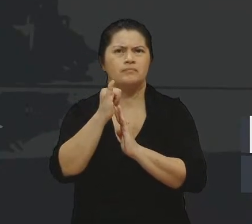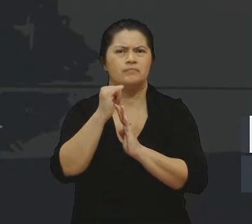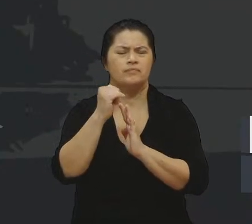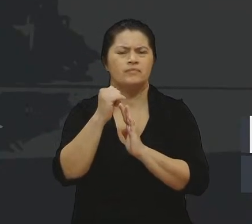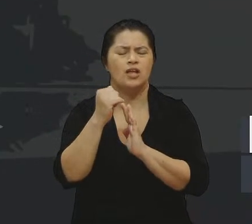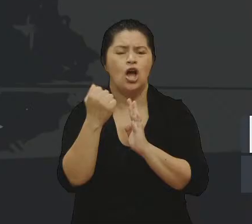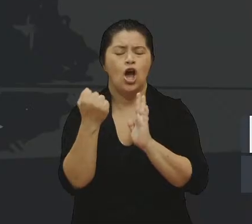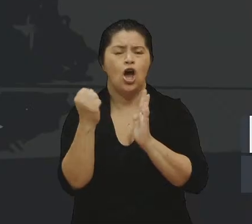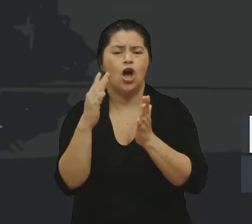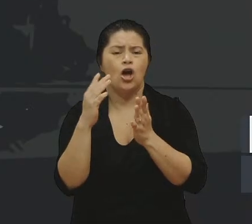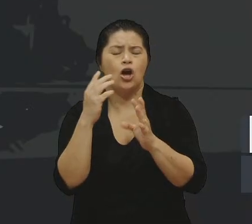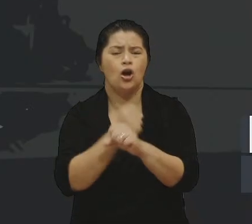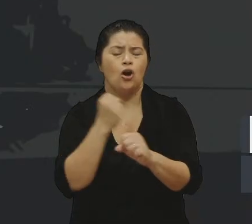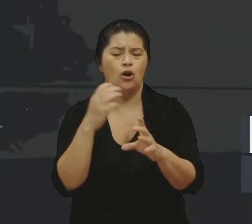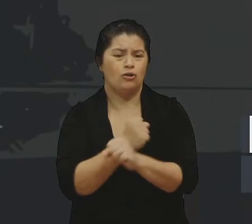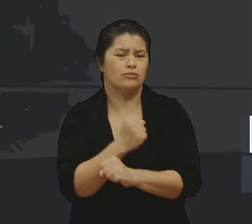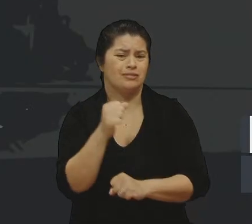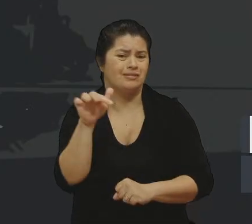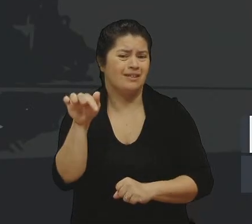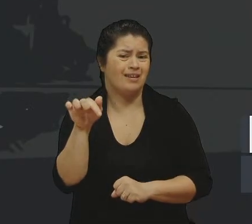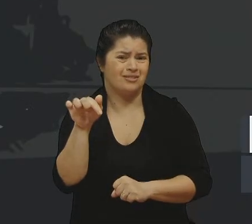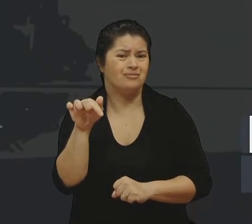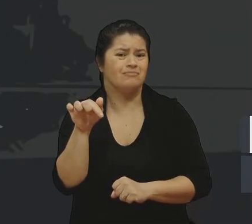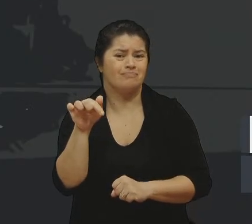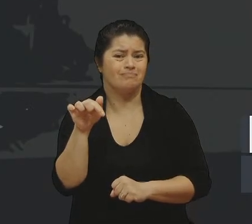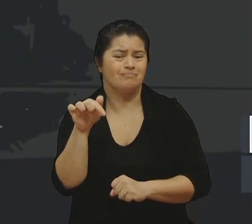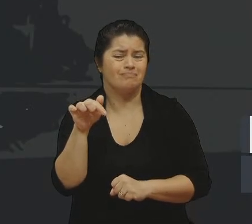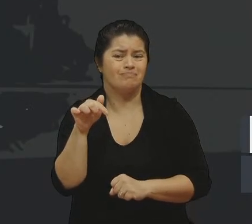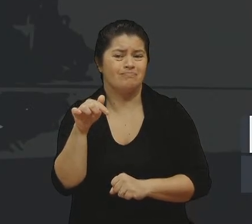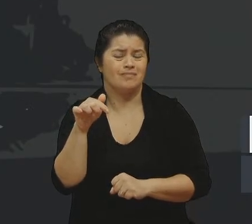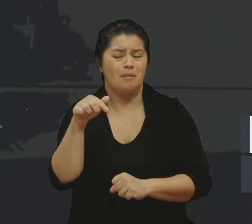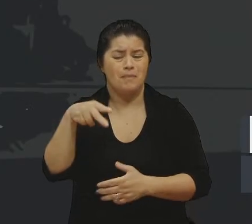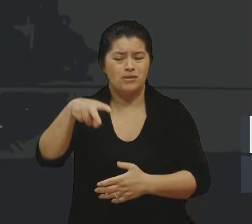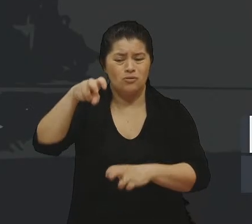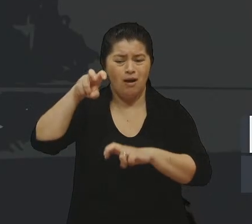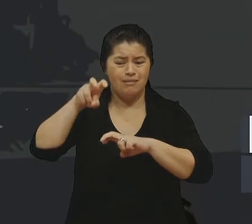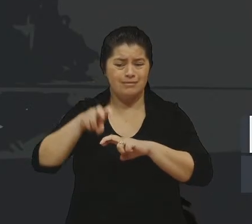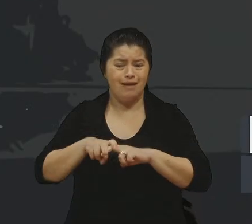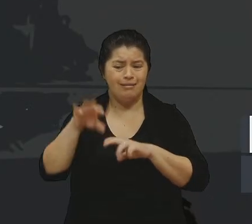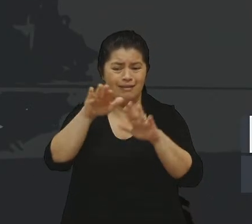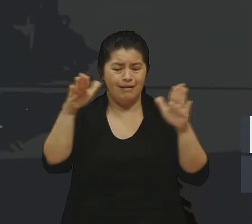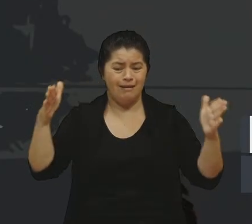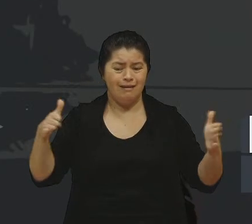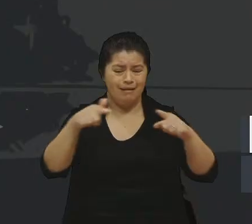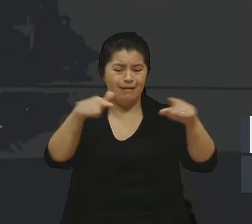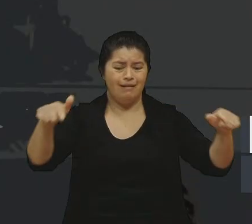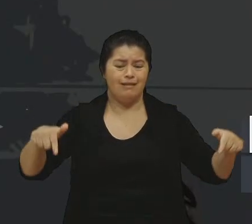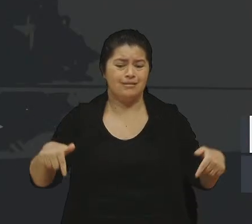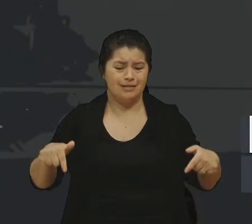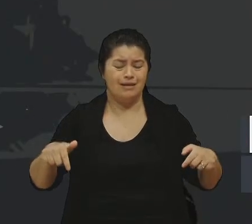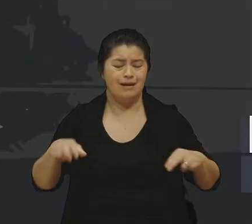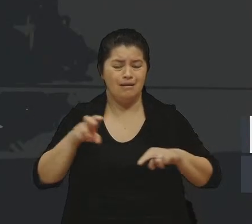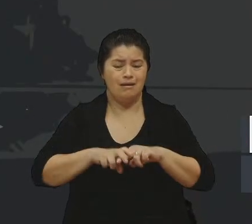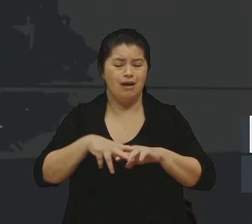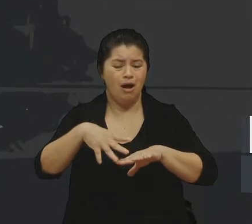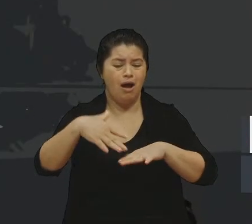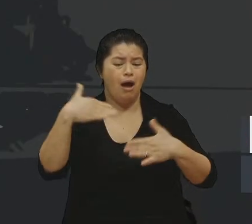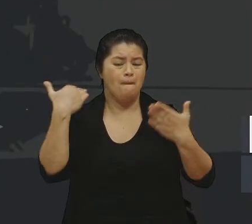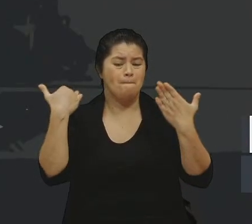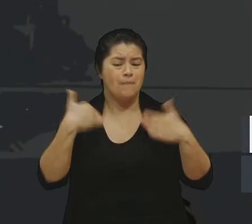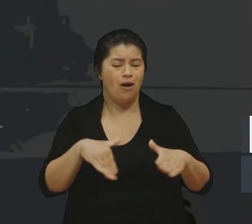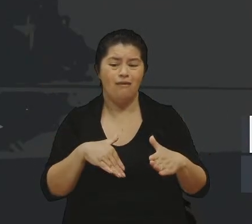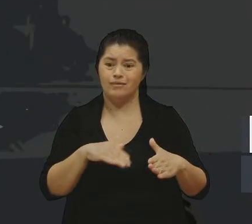7, ou seja, no limite. Eu era aquele cara que sentava no fundo, conversava muito, mas na prova me salvava. O professor adorava esse tipo de